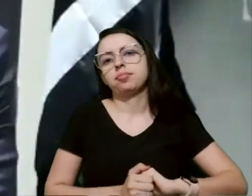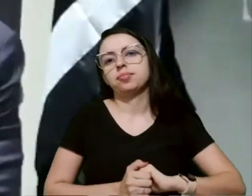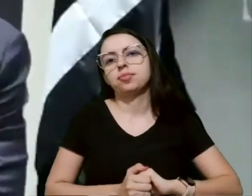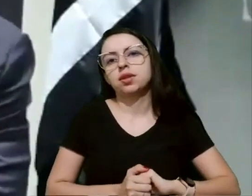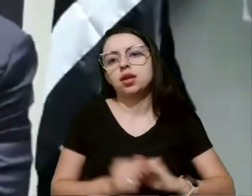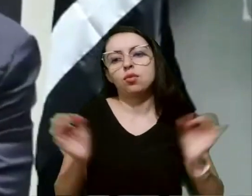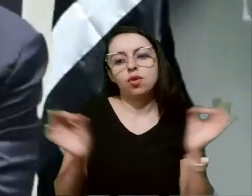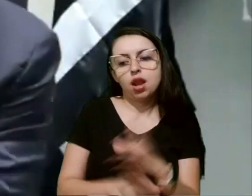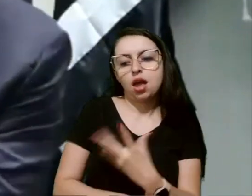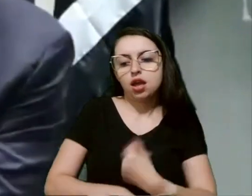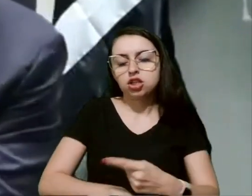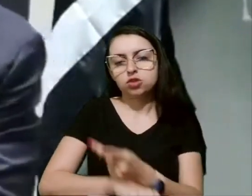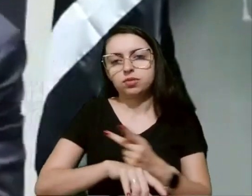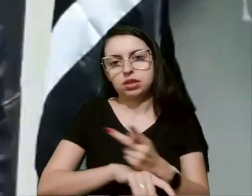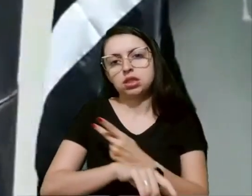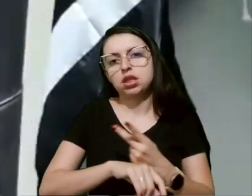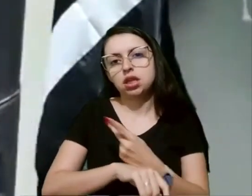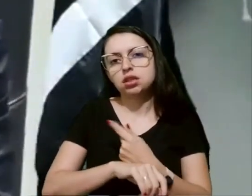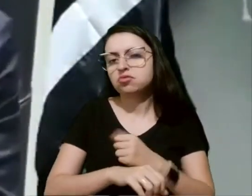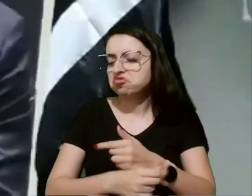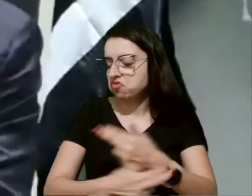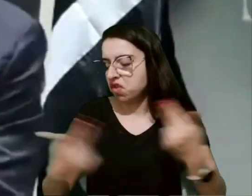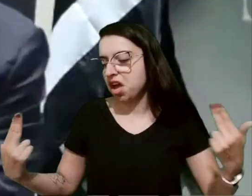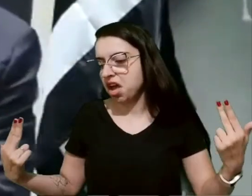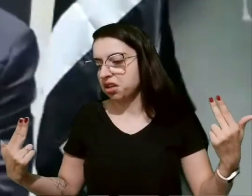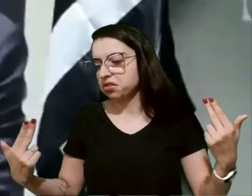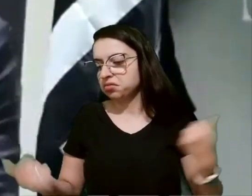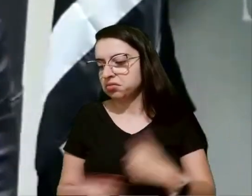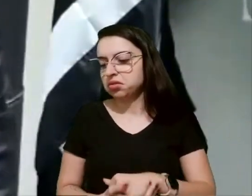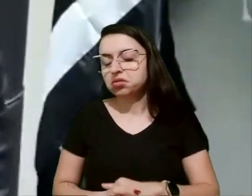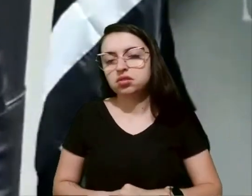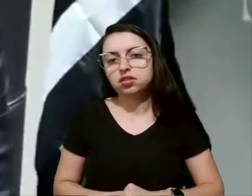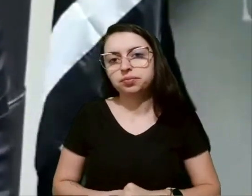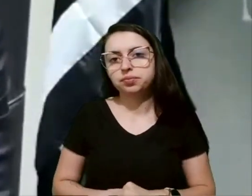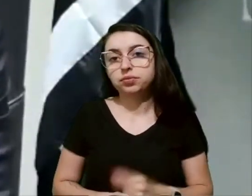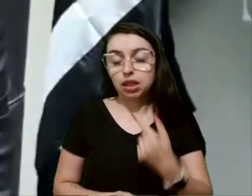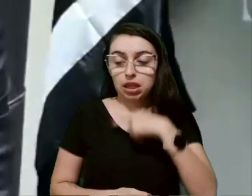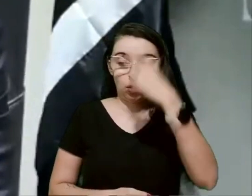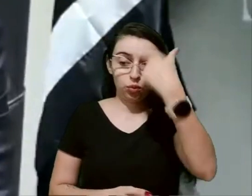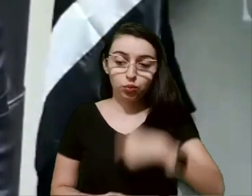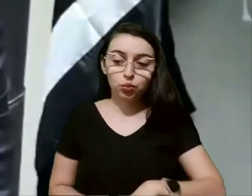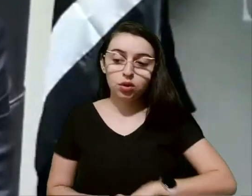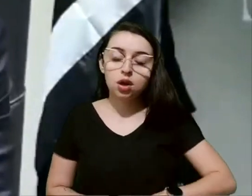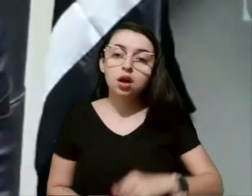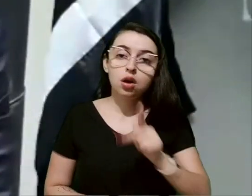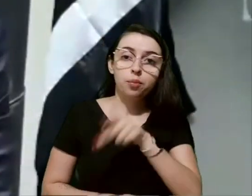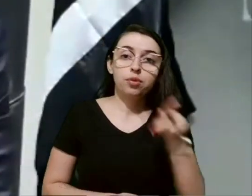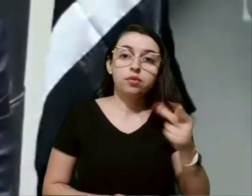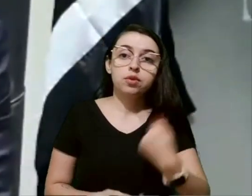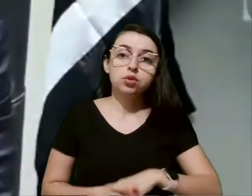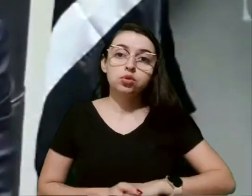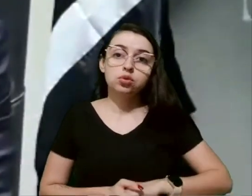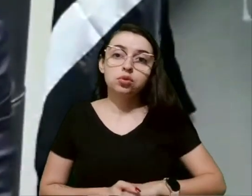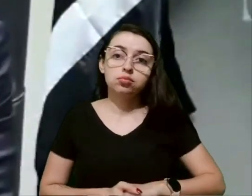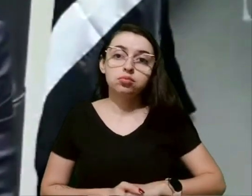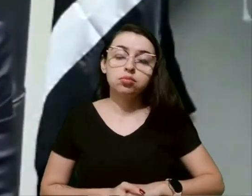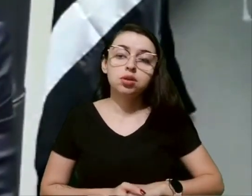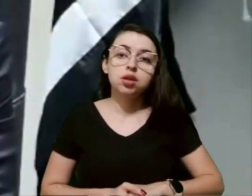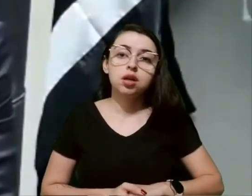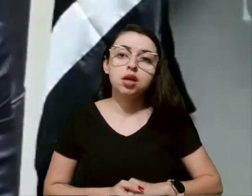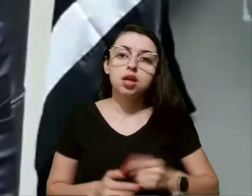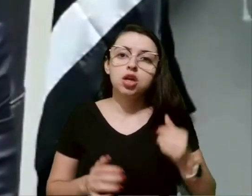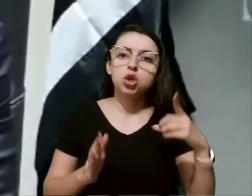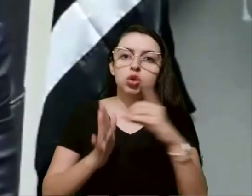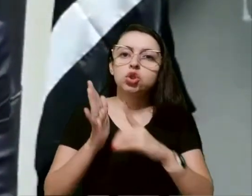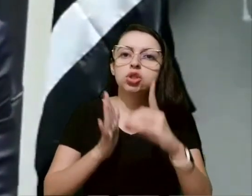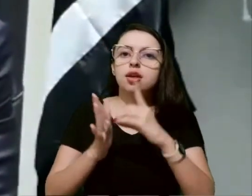conclusão de pesquisas sobre diversos ramos. Quer dizer, a despeito do fato de eu ser um professor, na minha área de concentração é